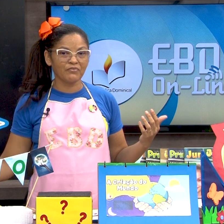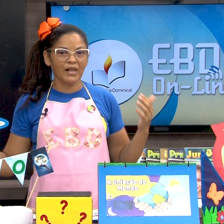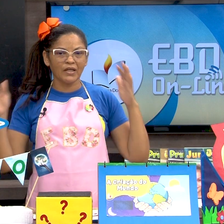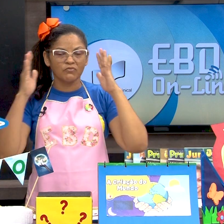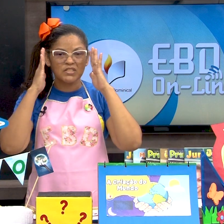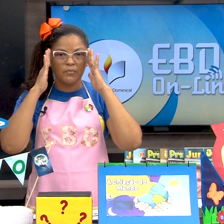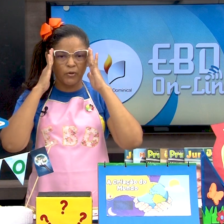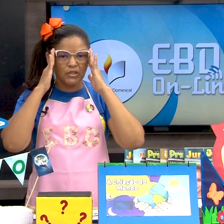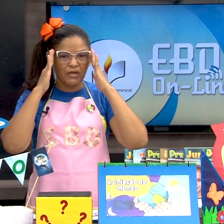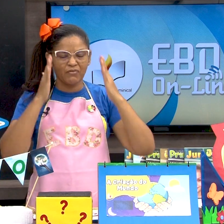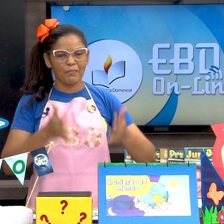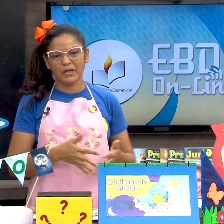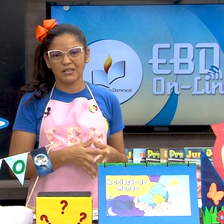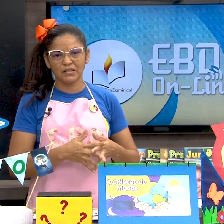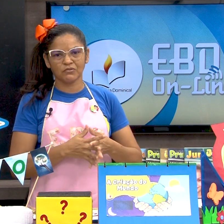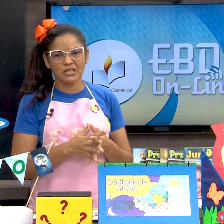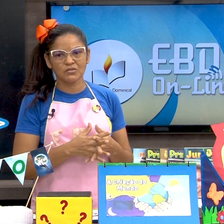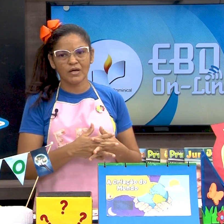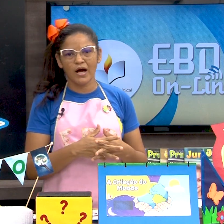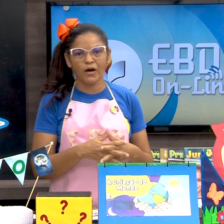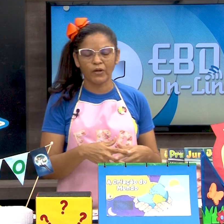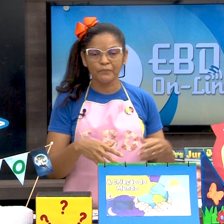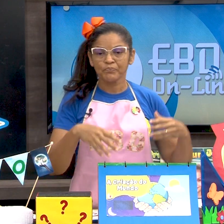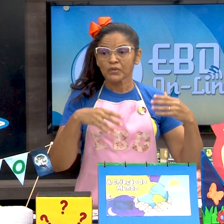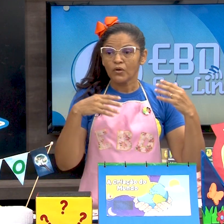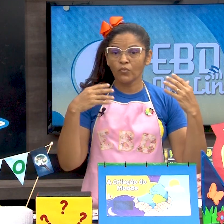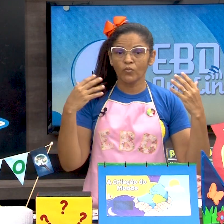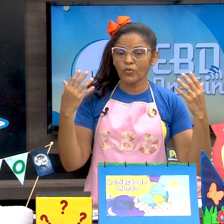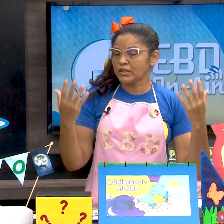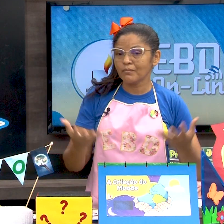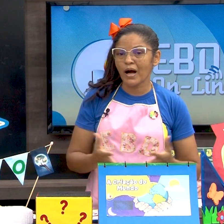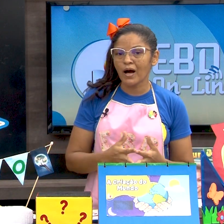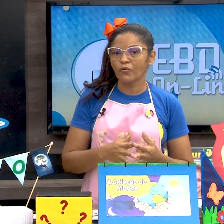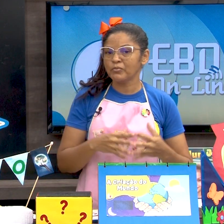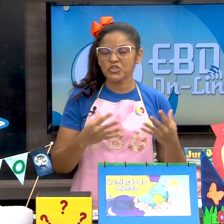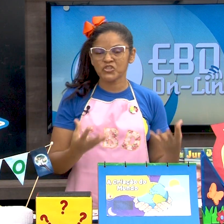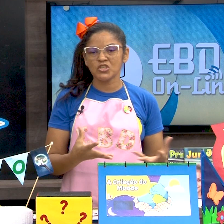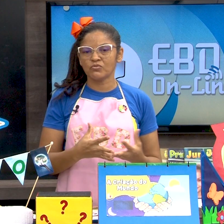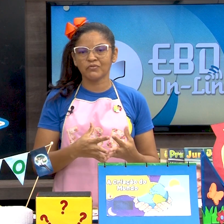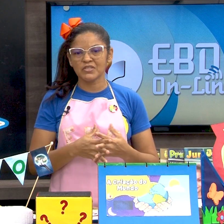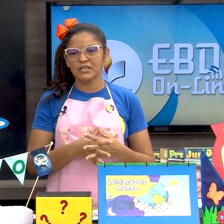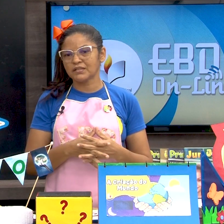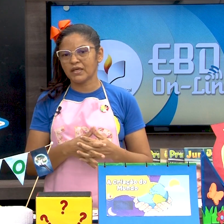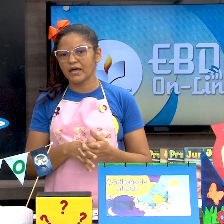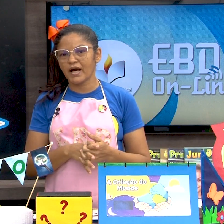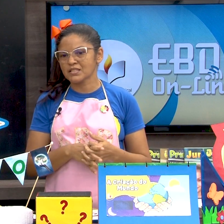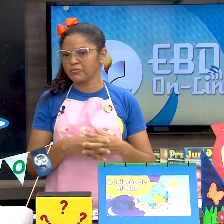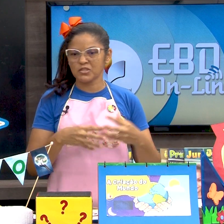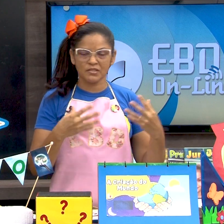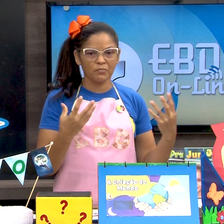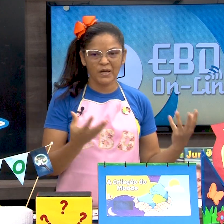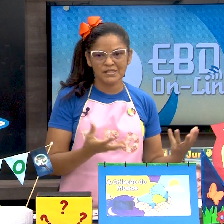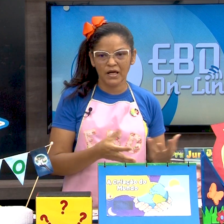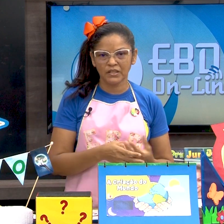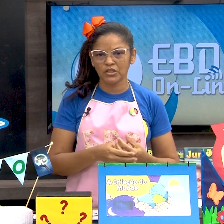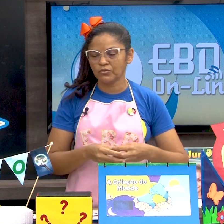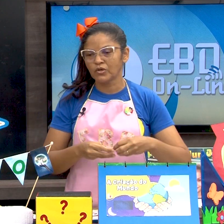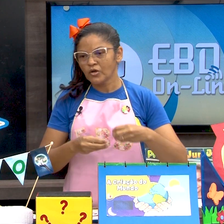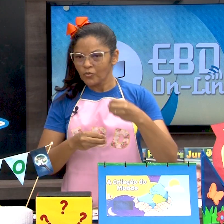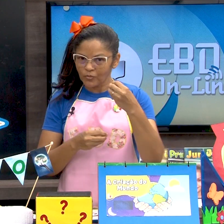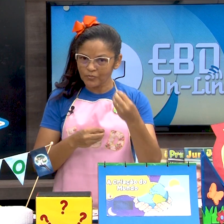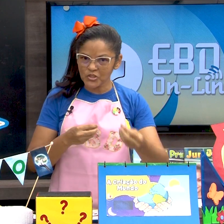já havia falado Você pode levar para dentro da sua aula um animal um bichinho que você tem em casa pode ser um